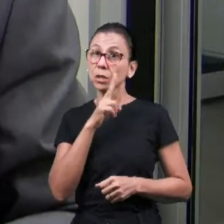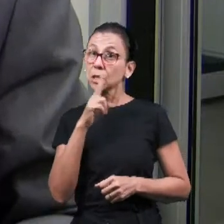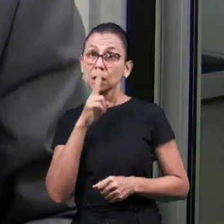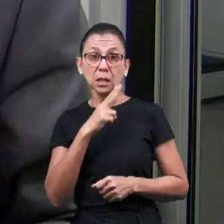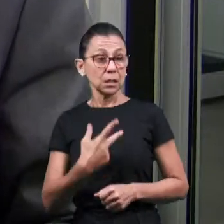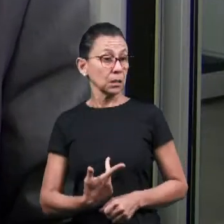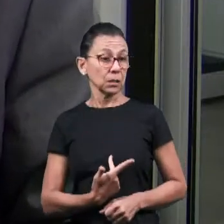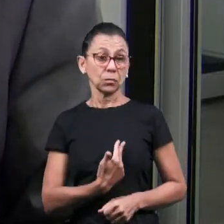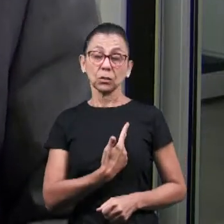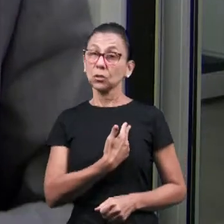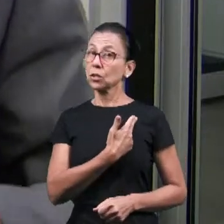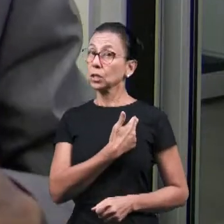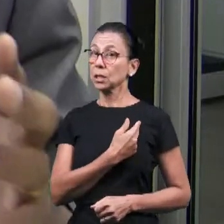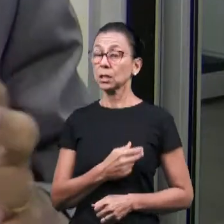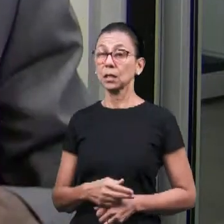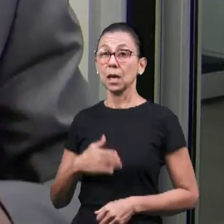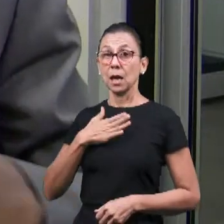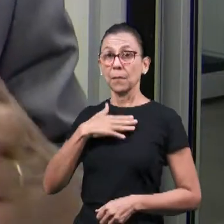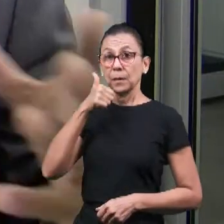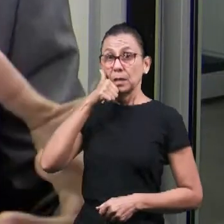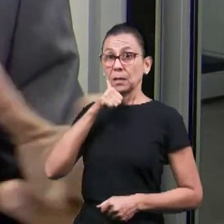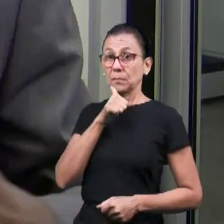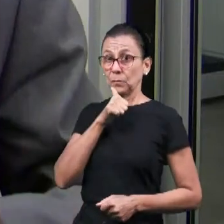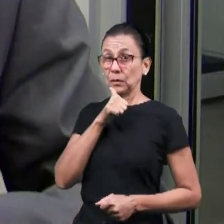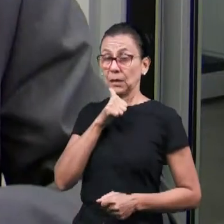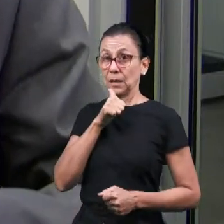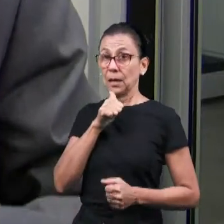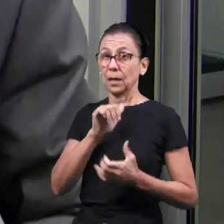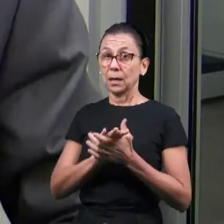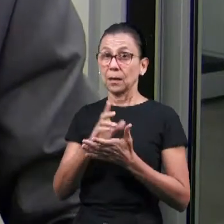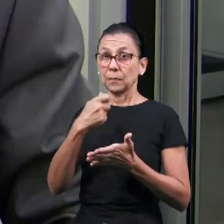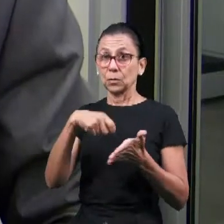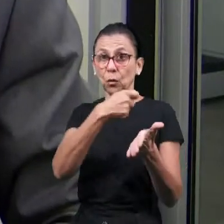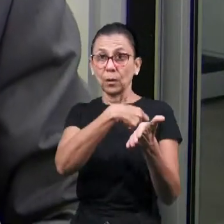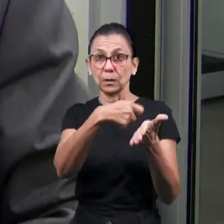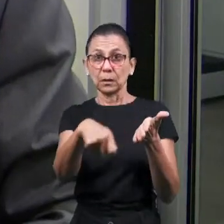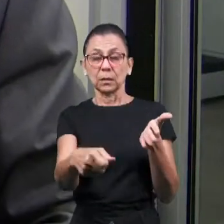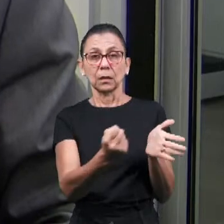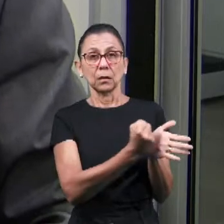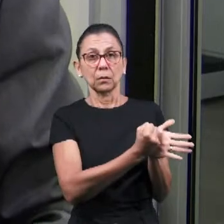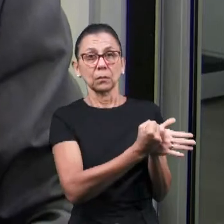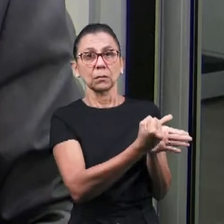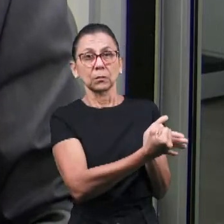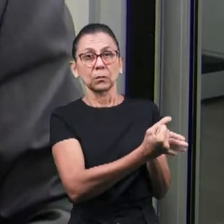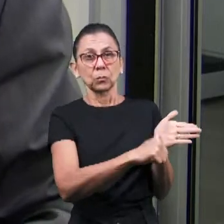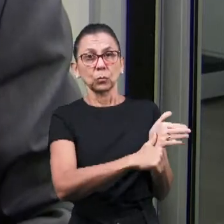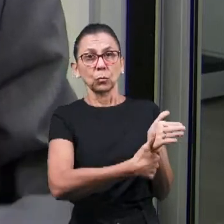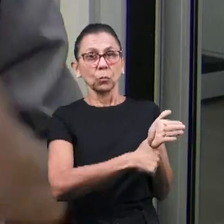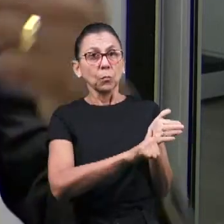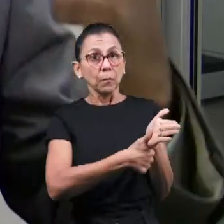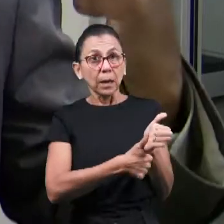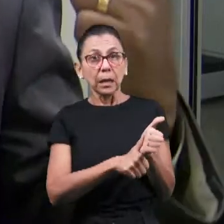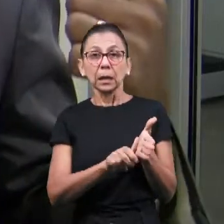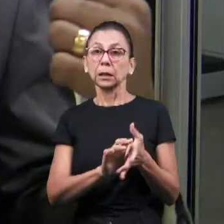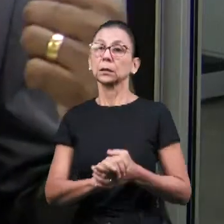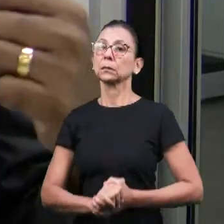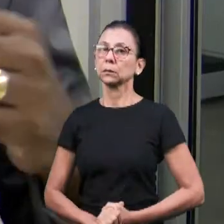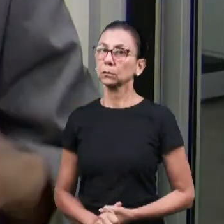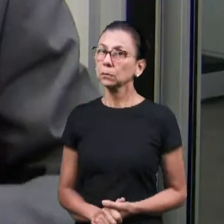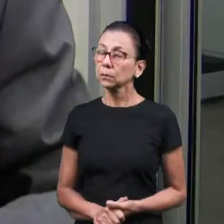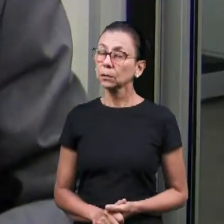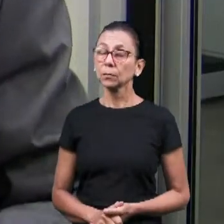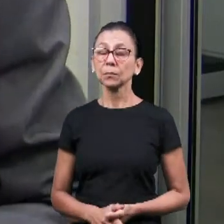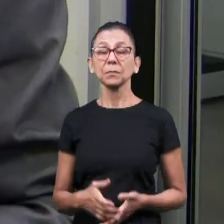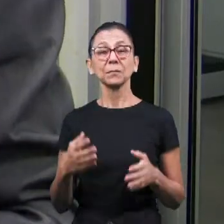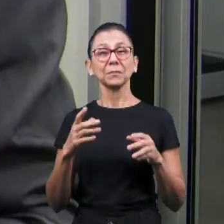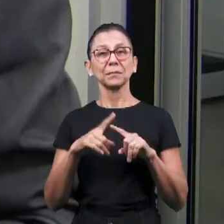Deus operou um milagre. Porque, pros médicos, humanamente falando, a coisa está muito séria, muito grave. Mas Deus operou um milagre. Porque a bênção que o Senhor mostrou